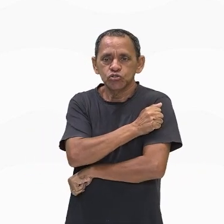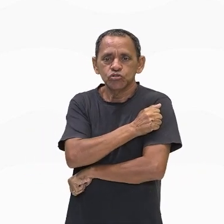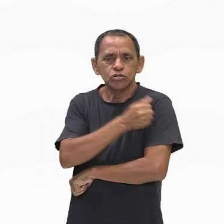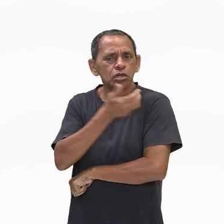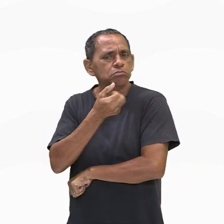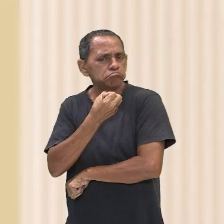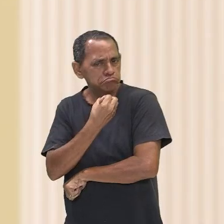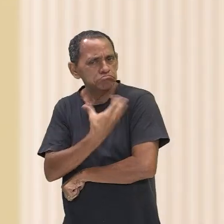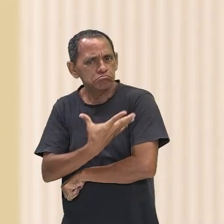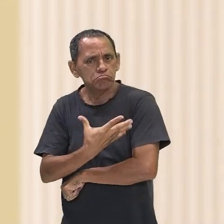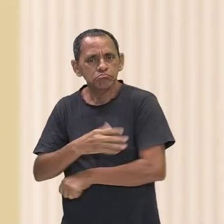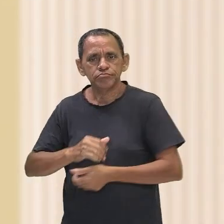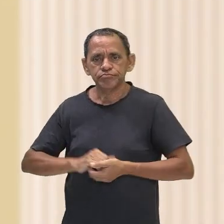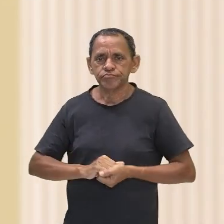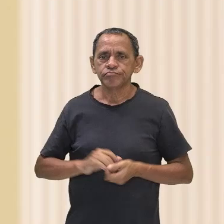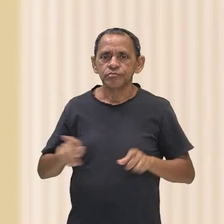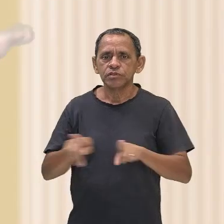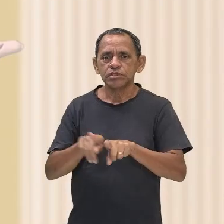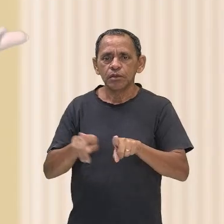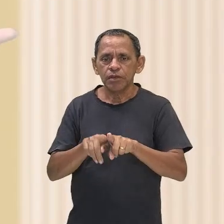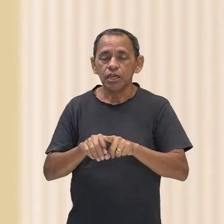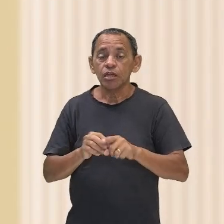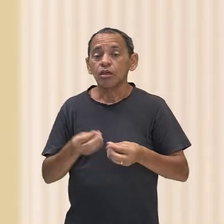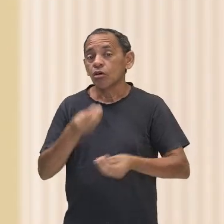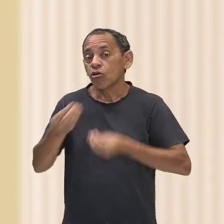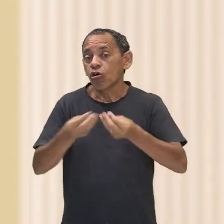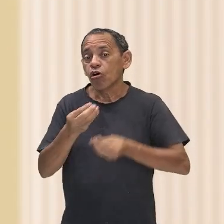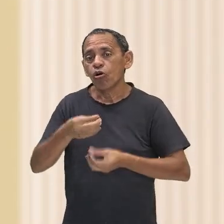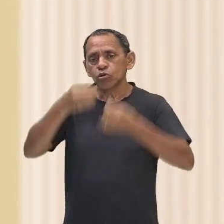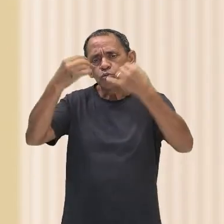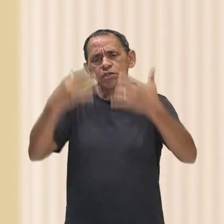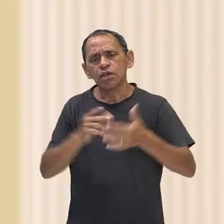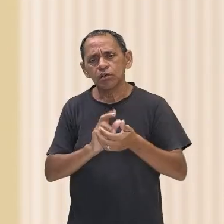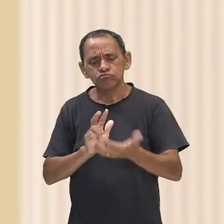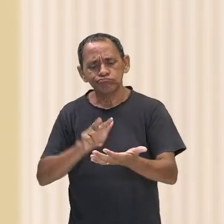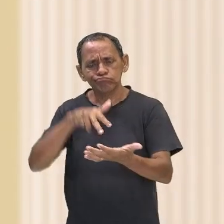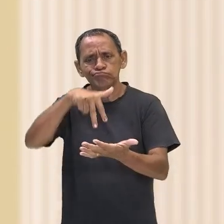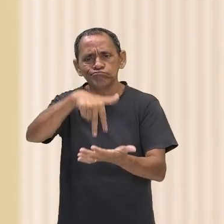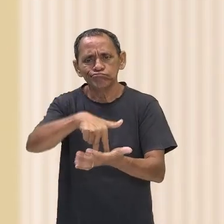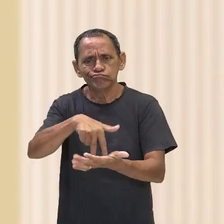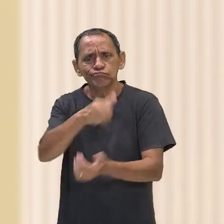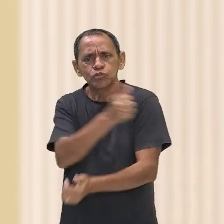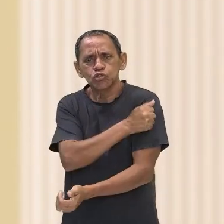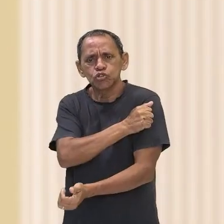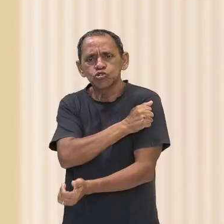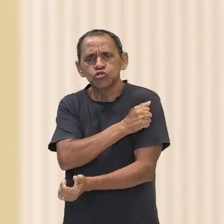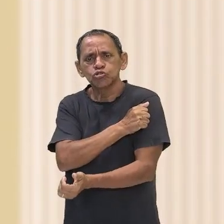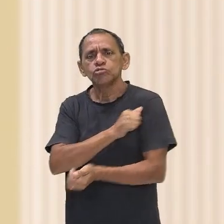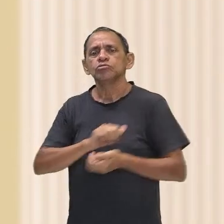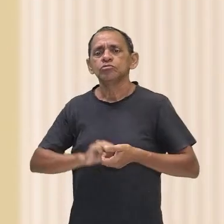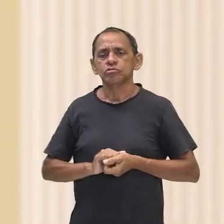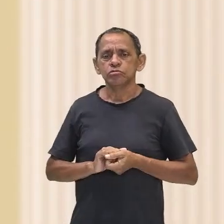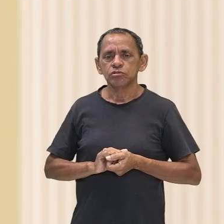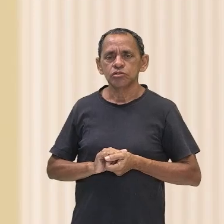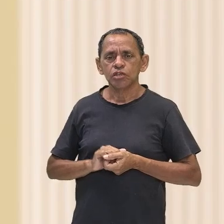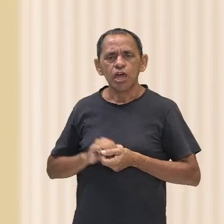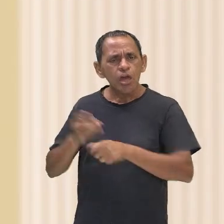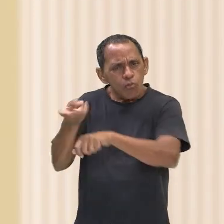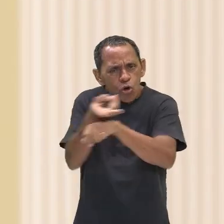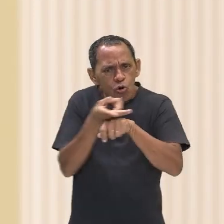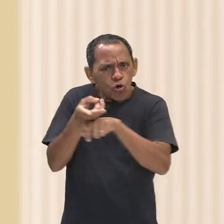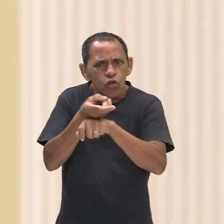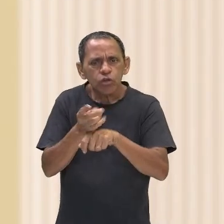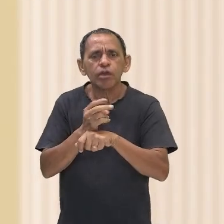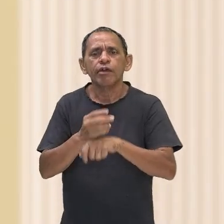de protagonismo estudantil, nós estamos querendo resgatar aí o autoconhecimento, a